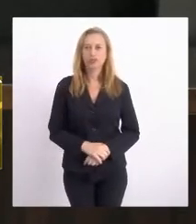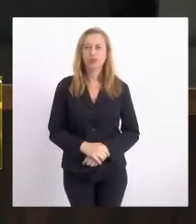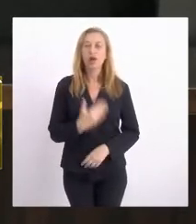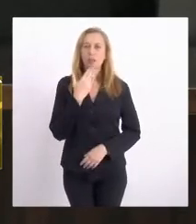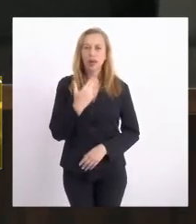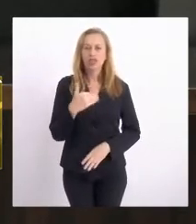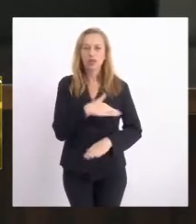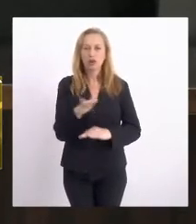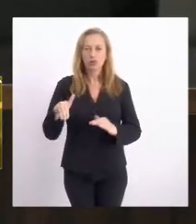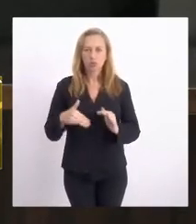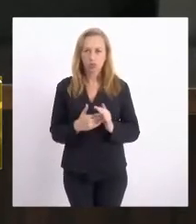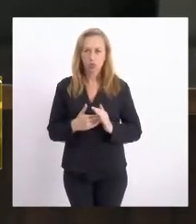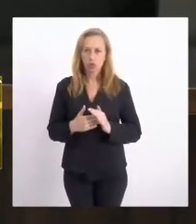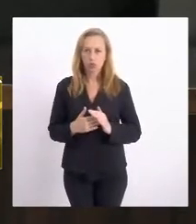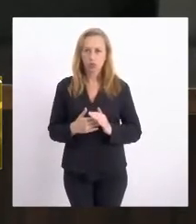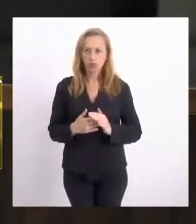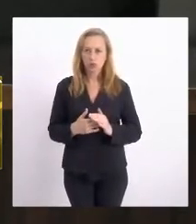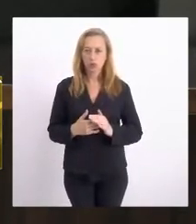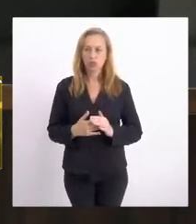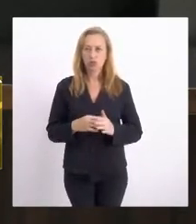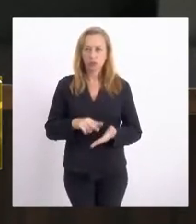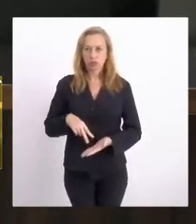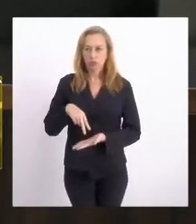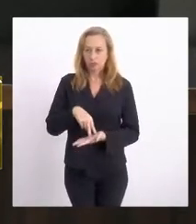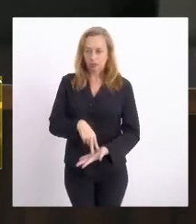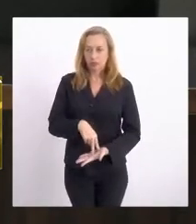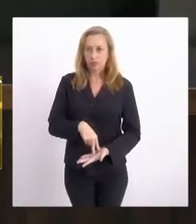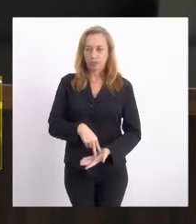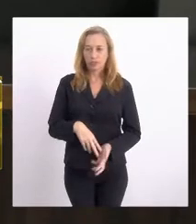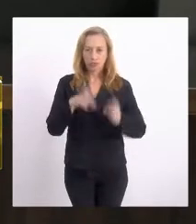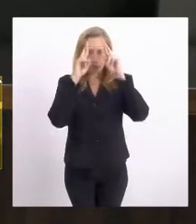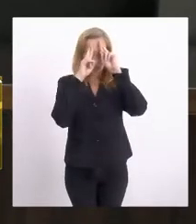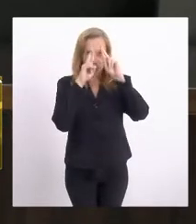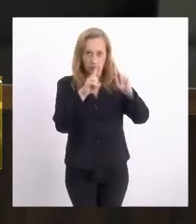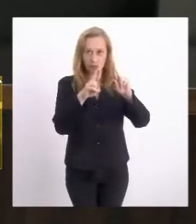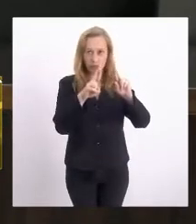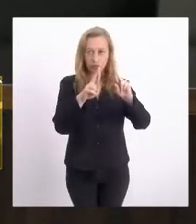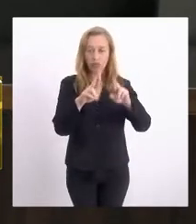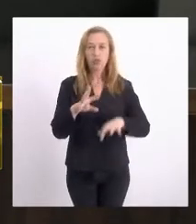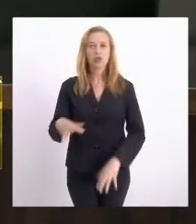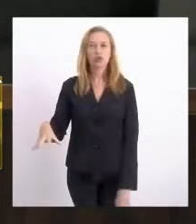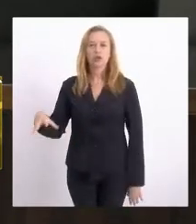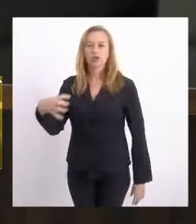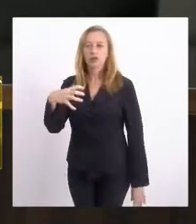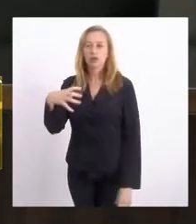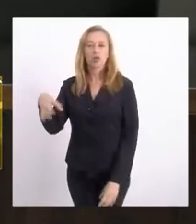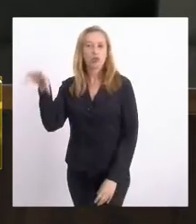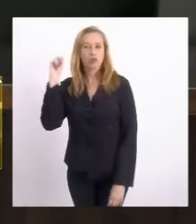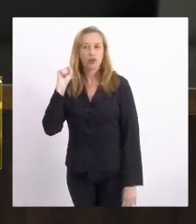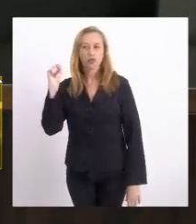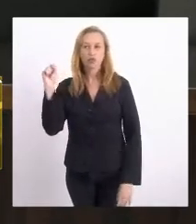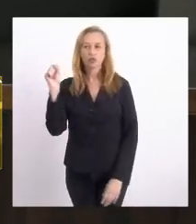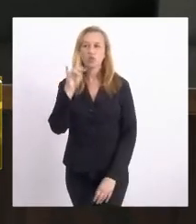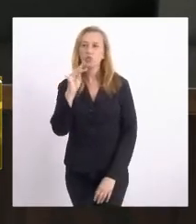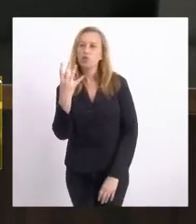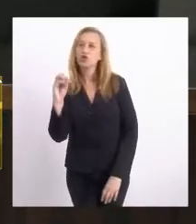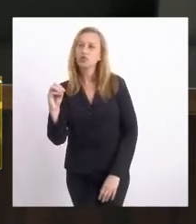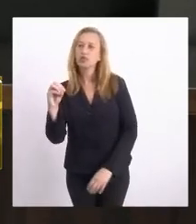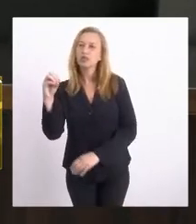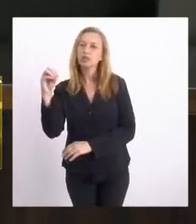solicito a todos que se coloca em posição de respeito para ouvirmos o hino nacional